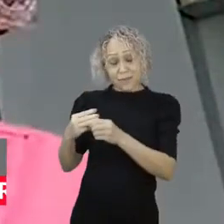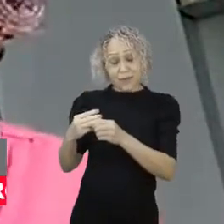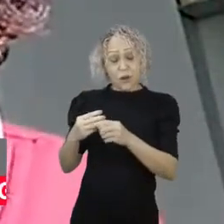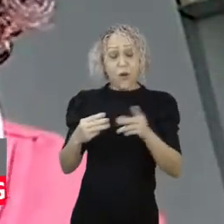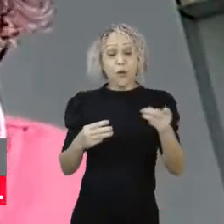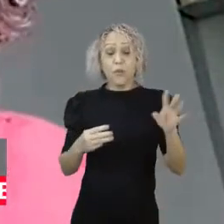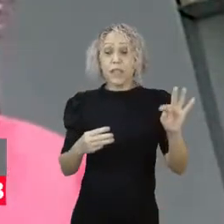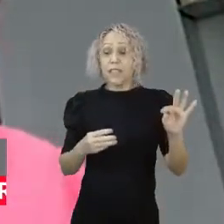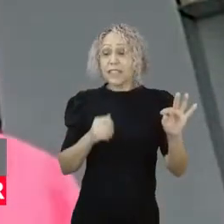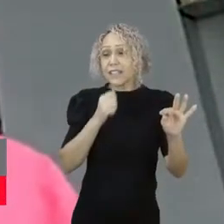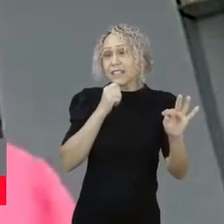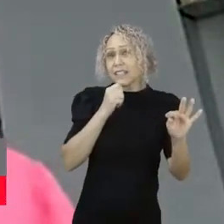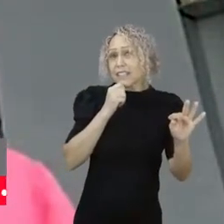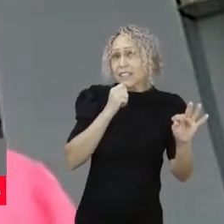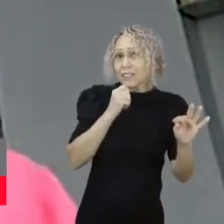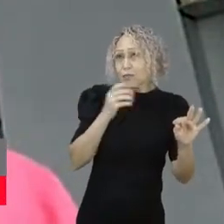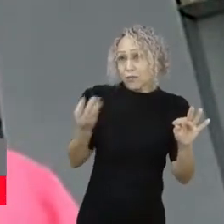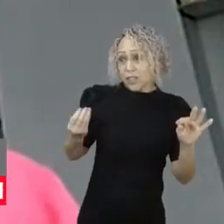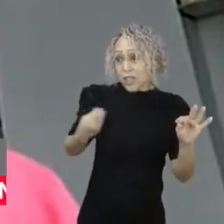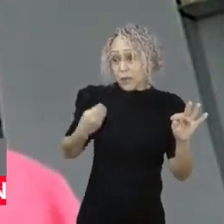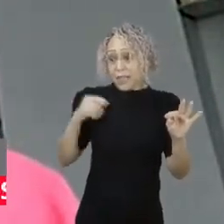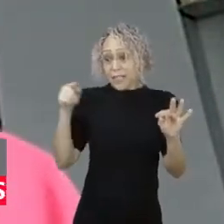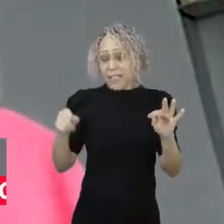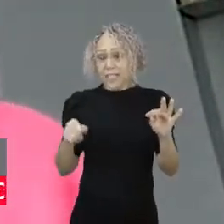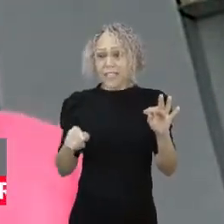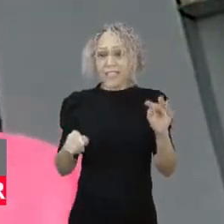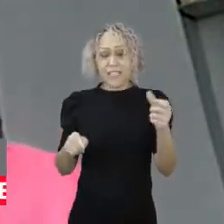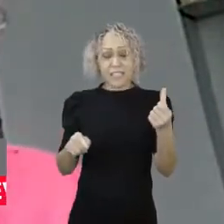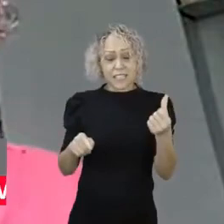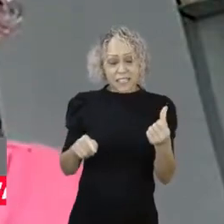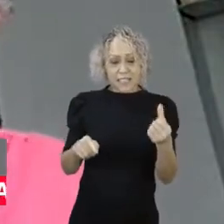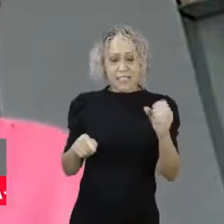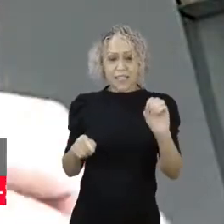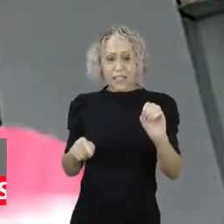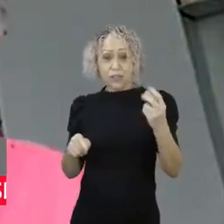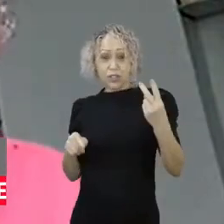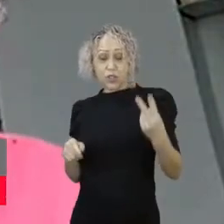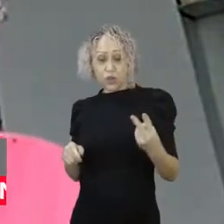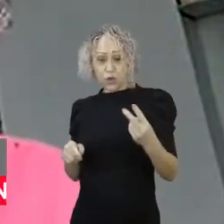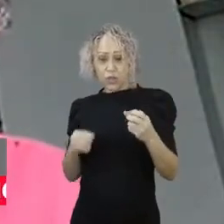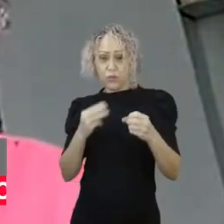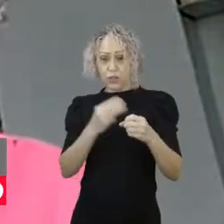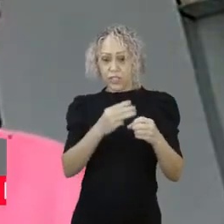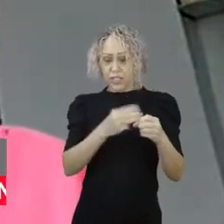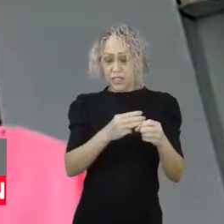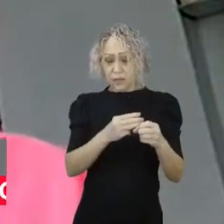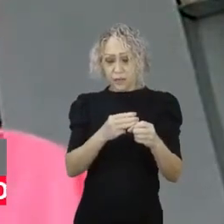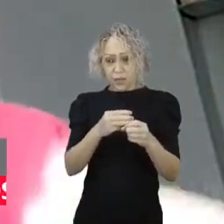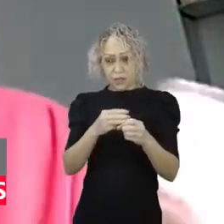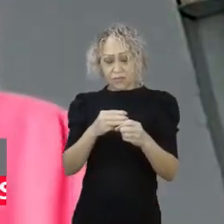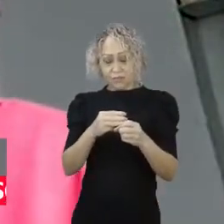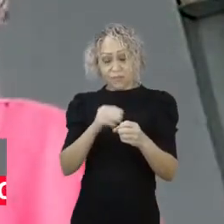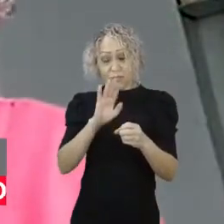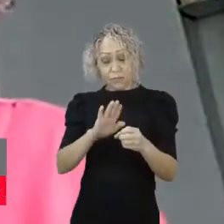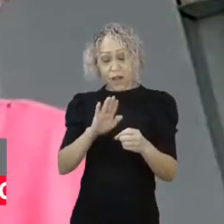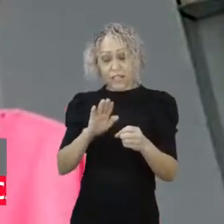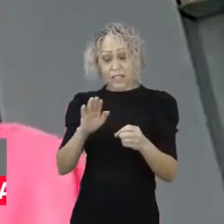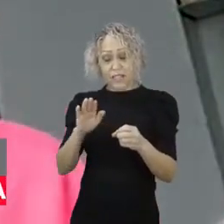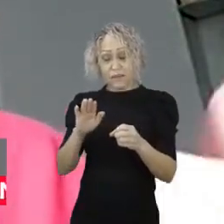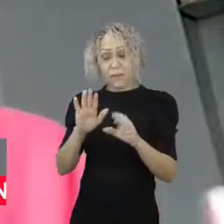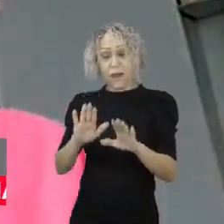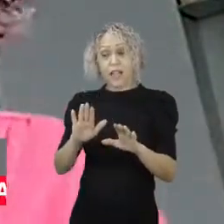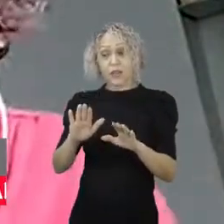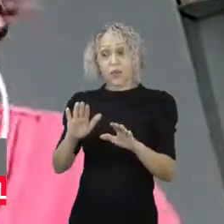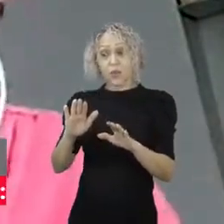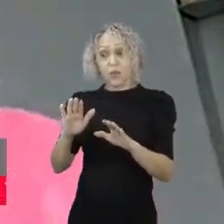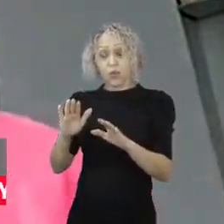em 602 municípios. Tá? E aí, né, o que é que nós estamos pedindo aos nossos